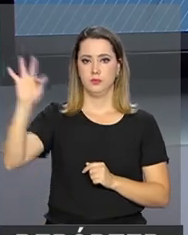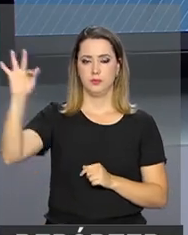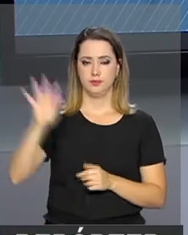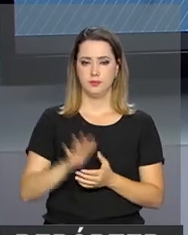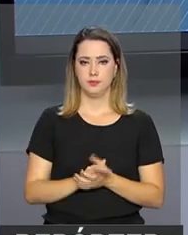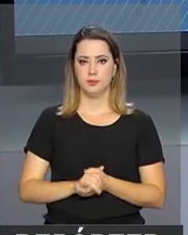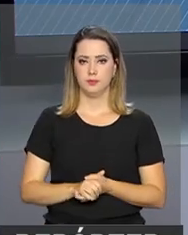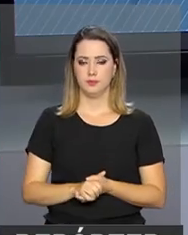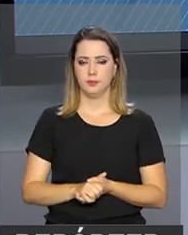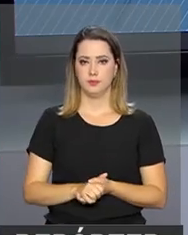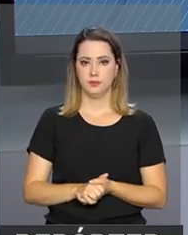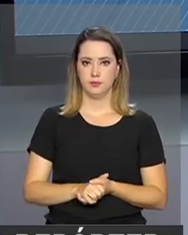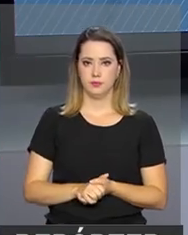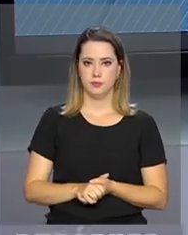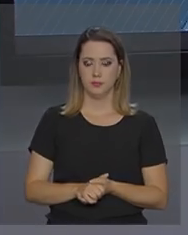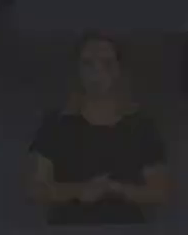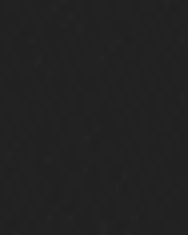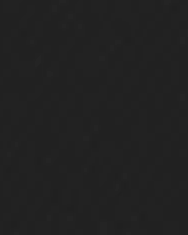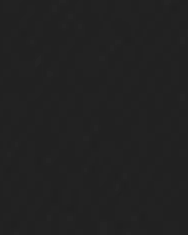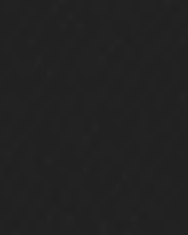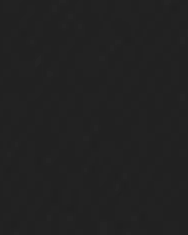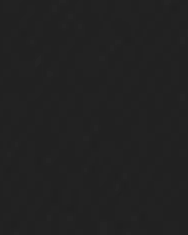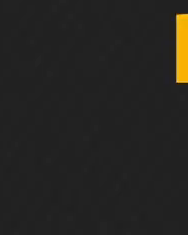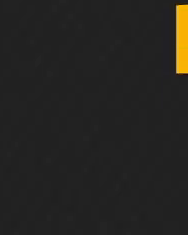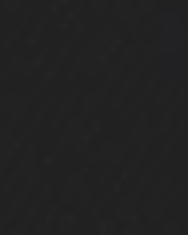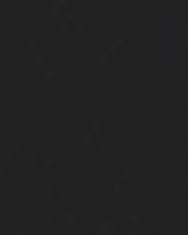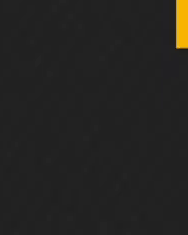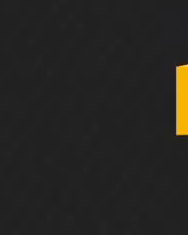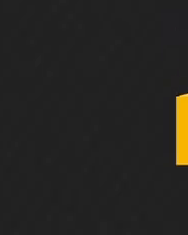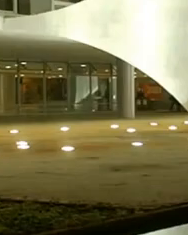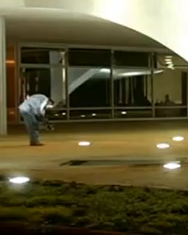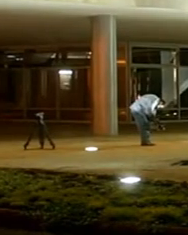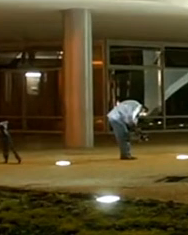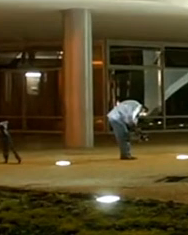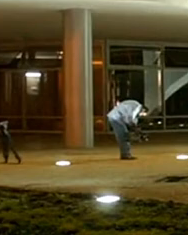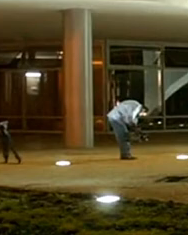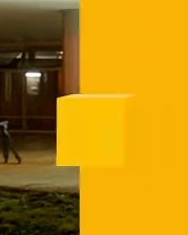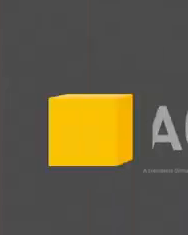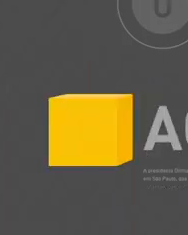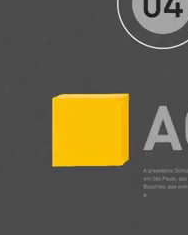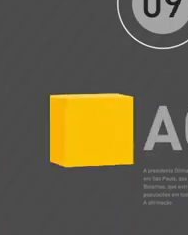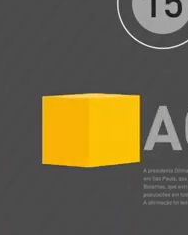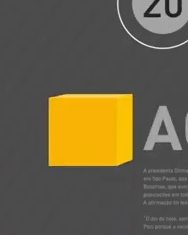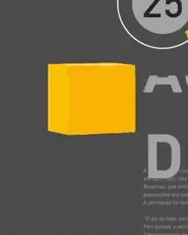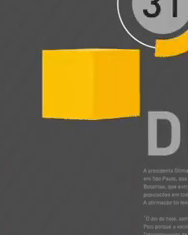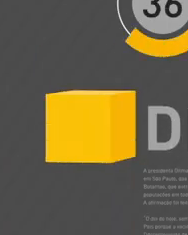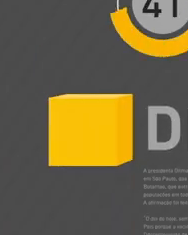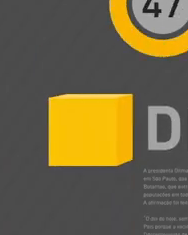TV do Governo Federal.